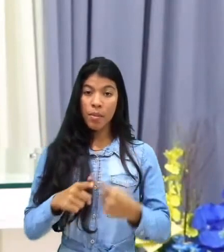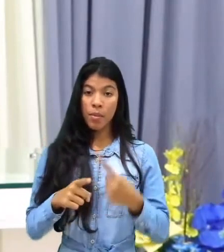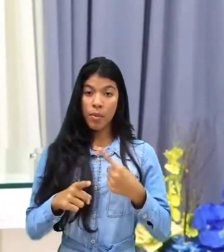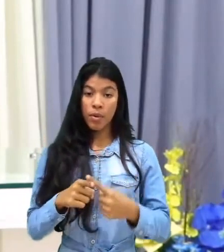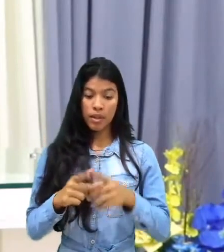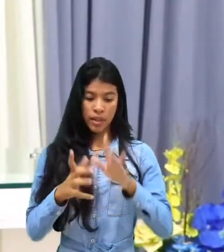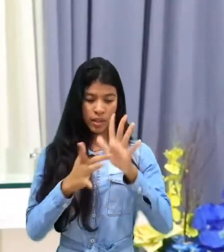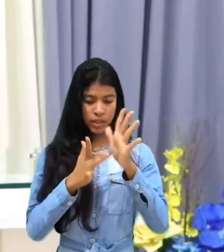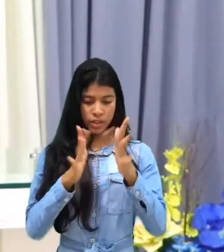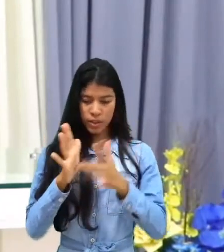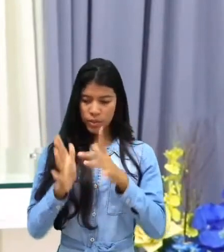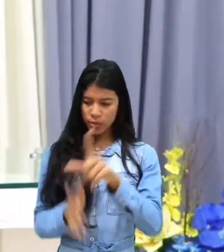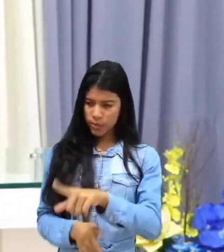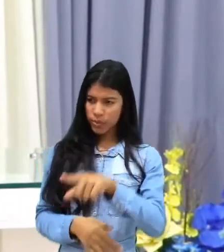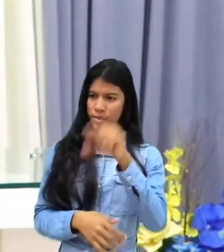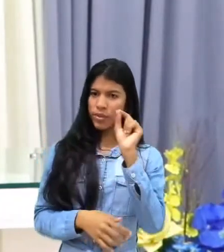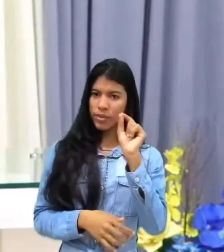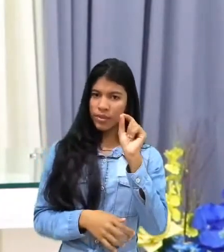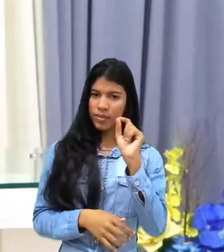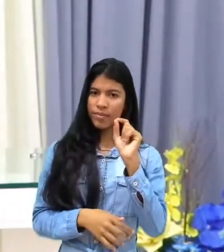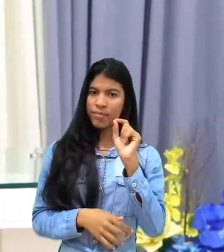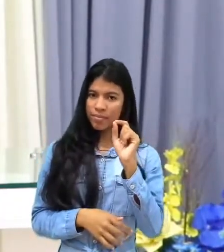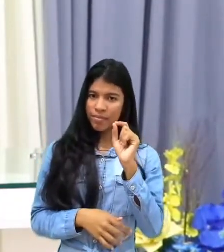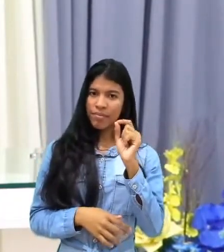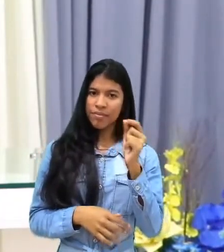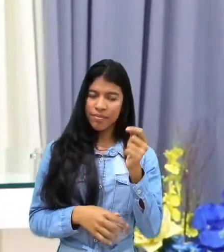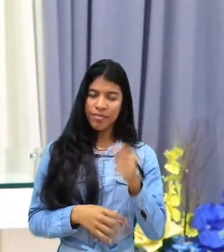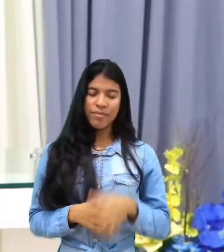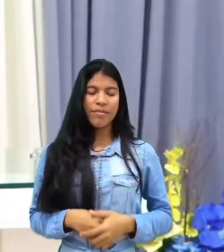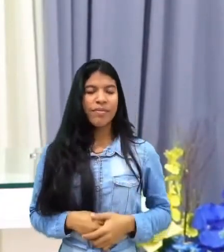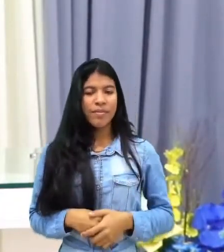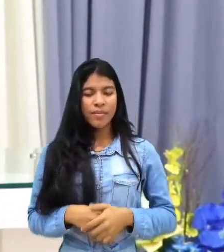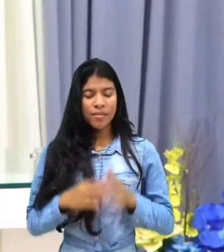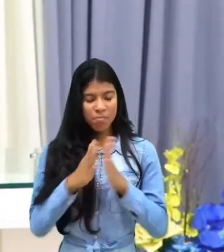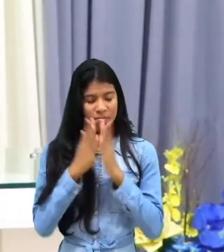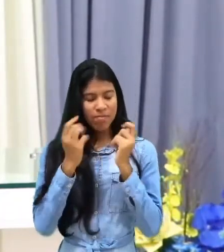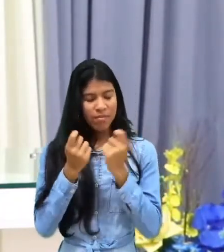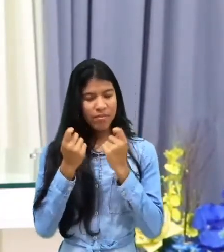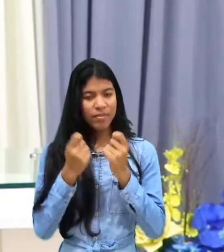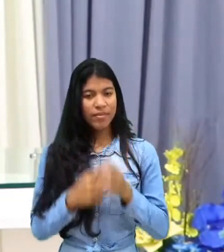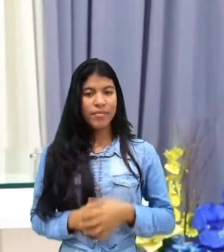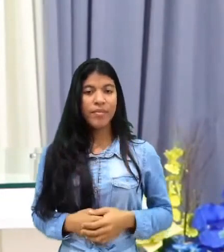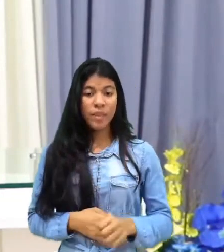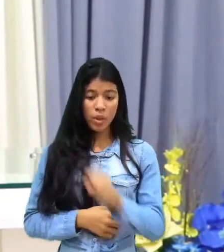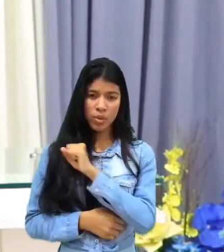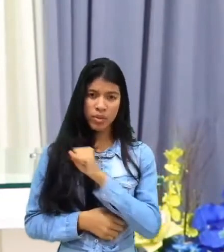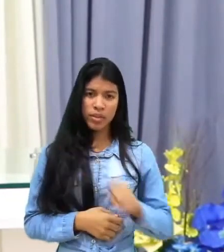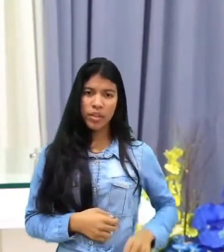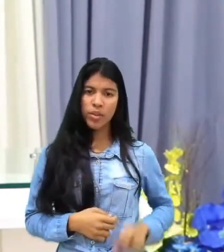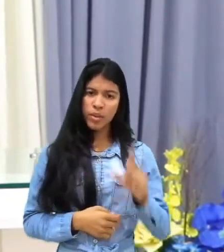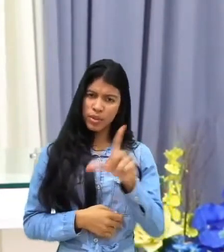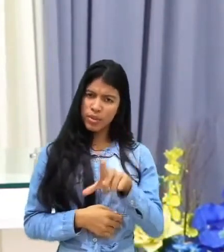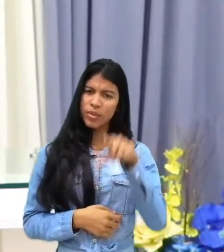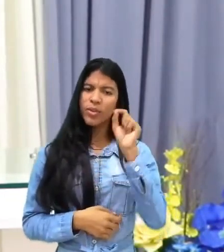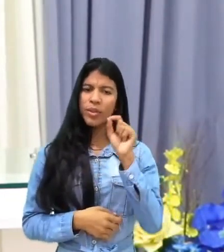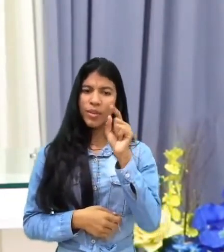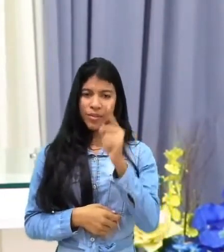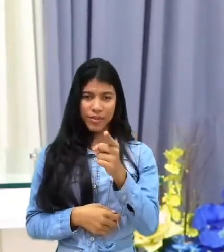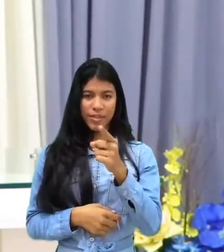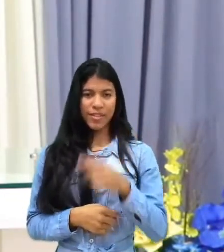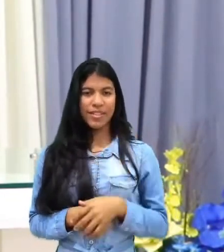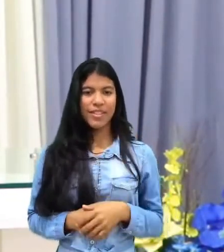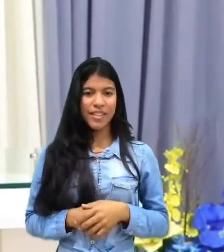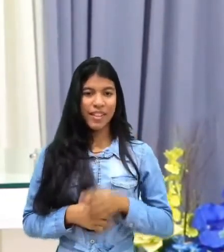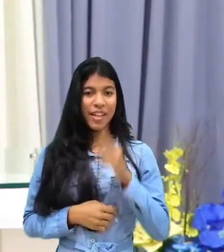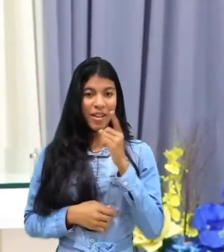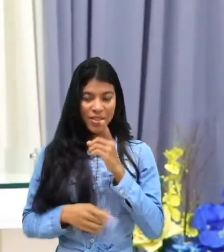escolher ele. Aleluia. Talvez o Senhor tenha escolhido você e você tenha tido um encontro pessoal com o